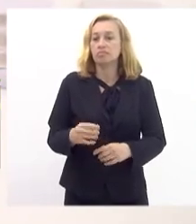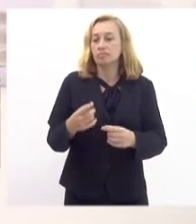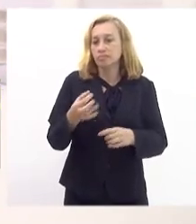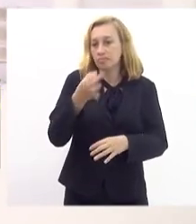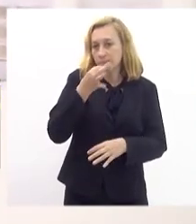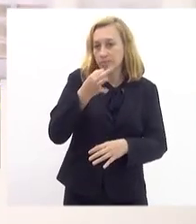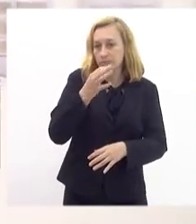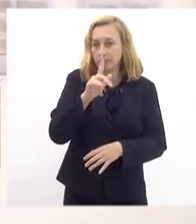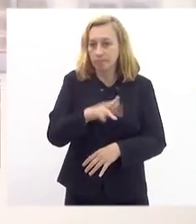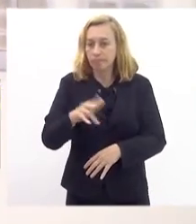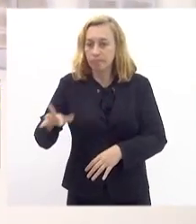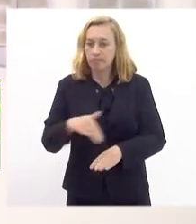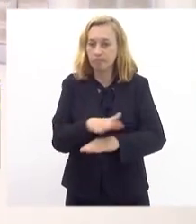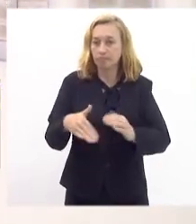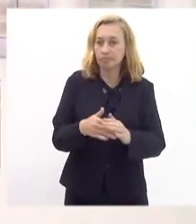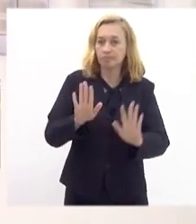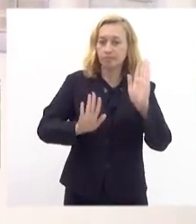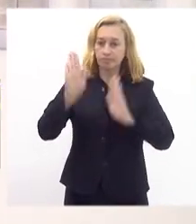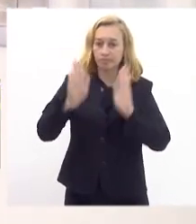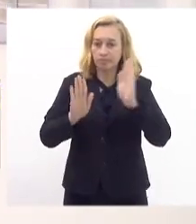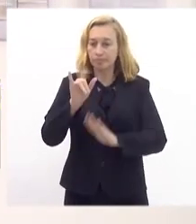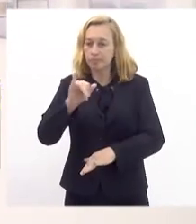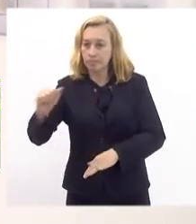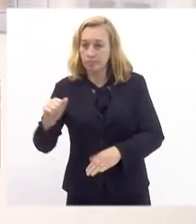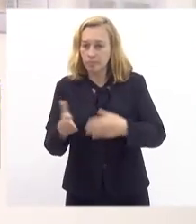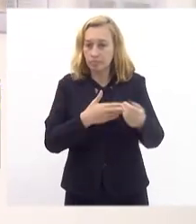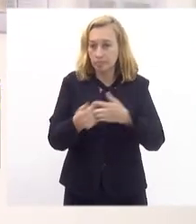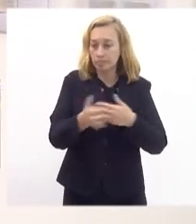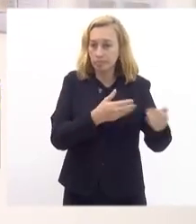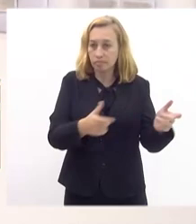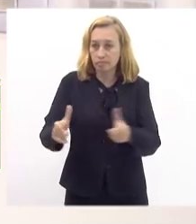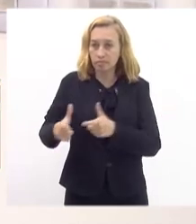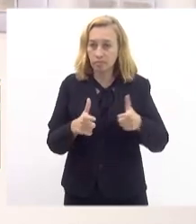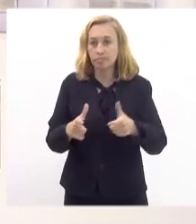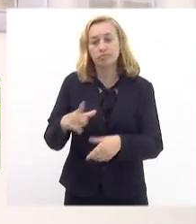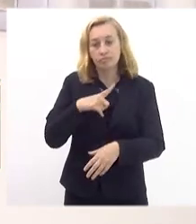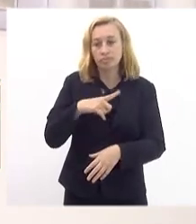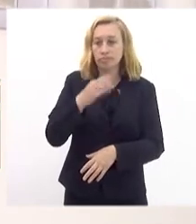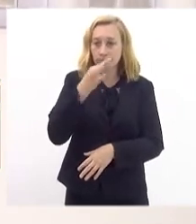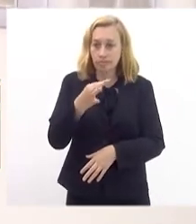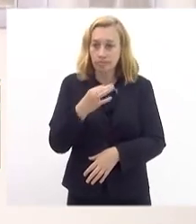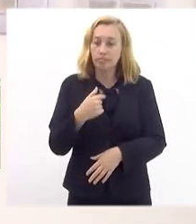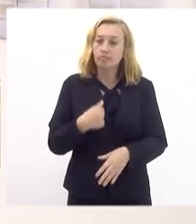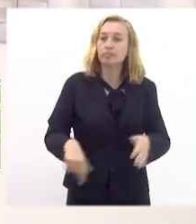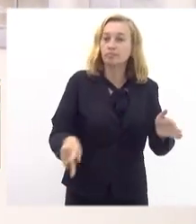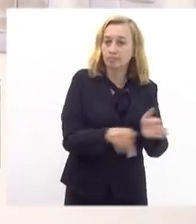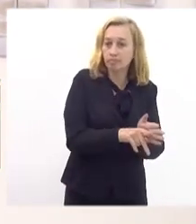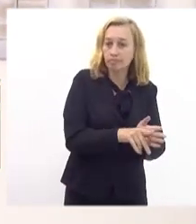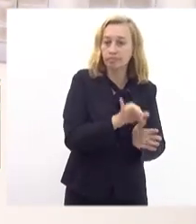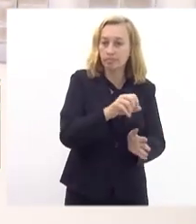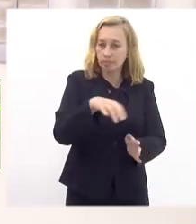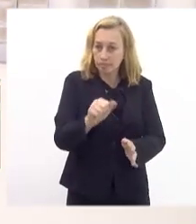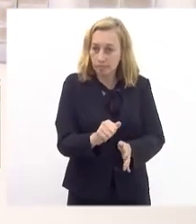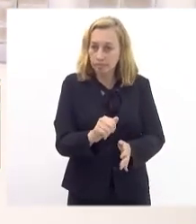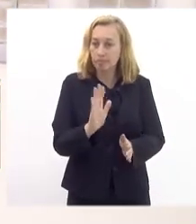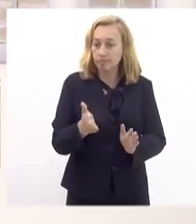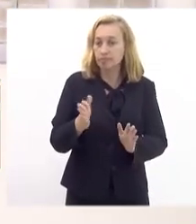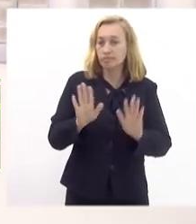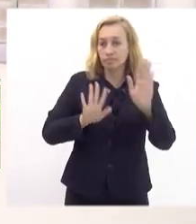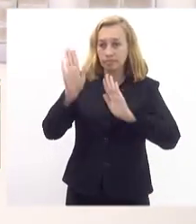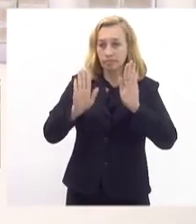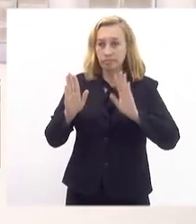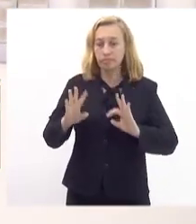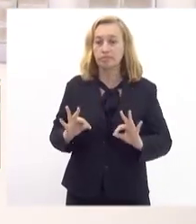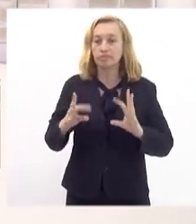todo o licenciamento Ambiental do Inea em qualquer lugar você tem divergência Eu já fui mesmo da seta já Participei de licenciamento Ambiental